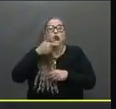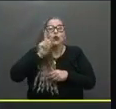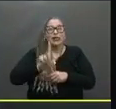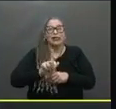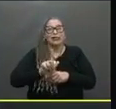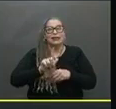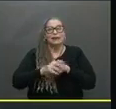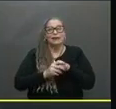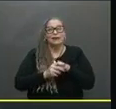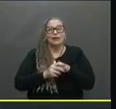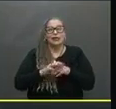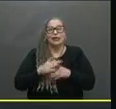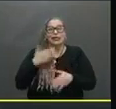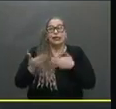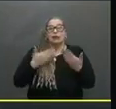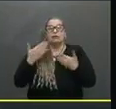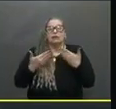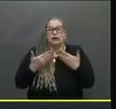consegui, de repente,